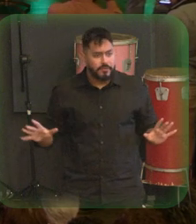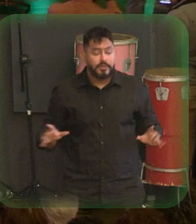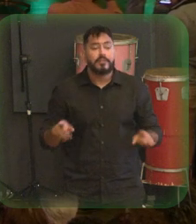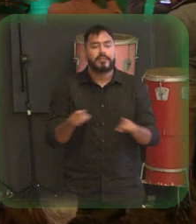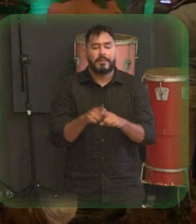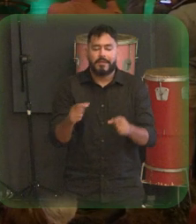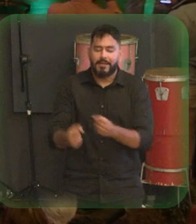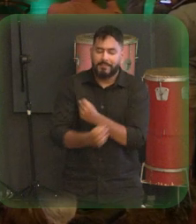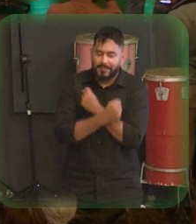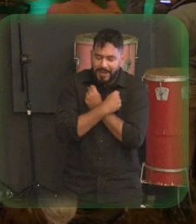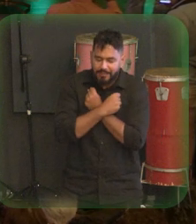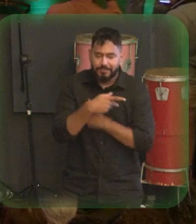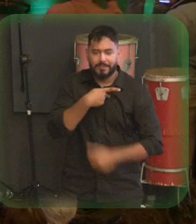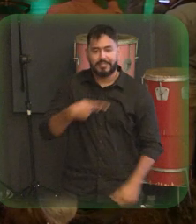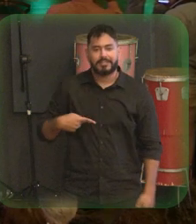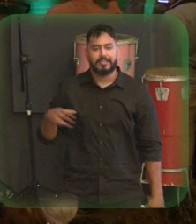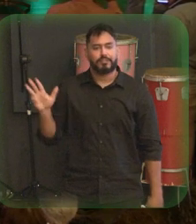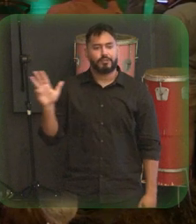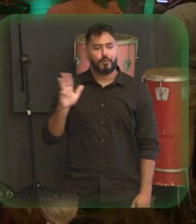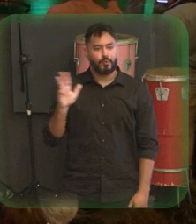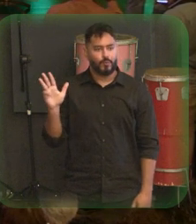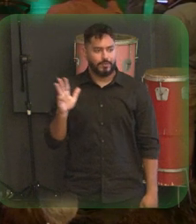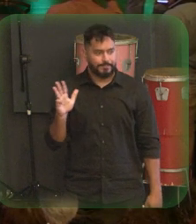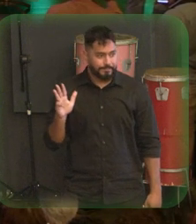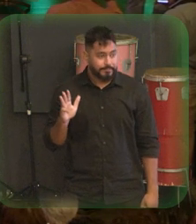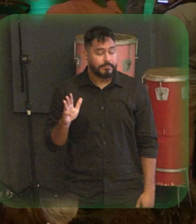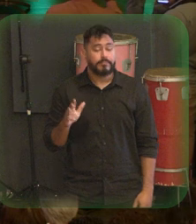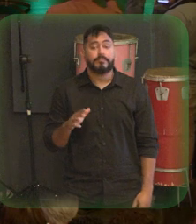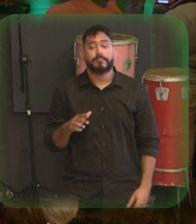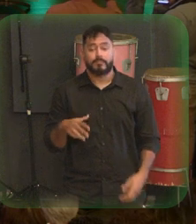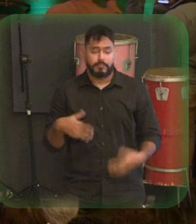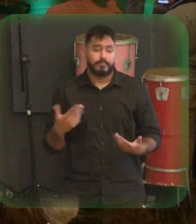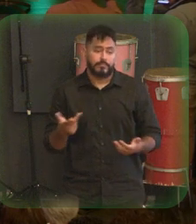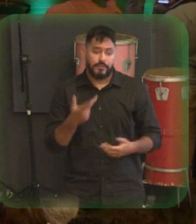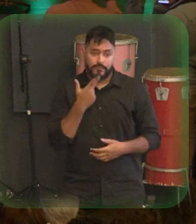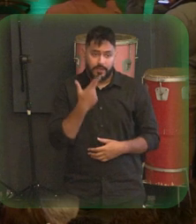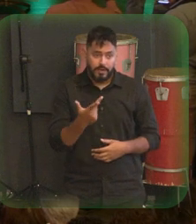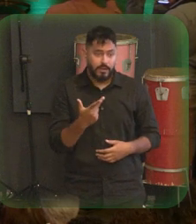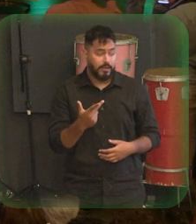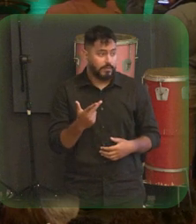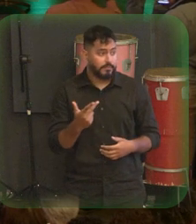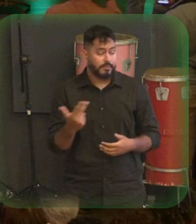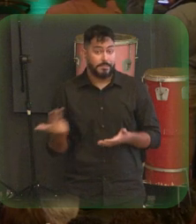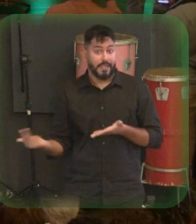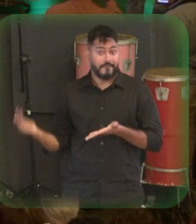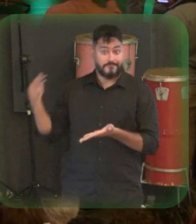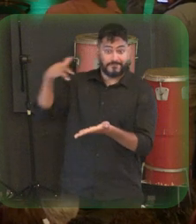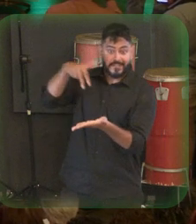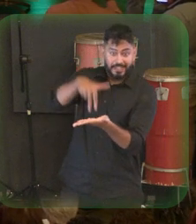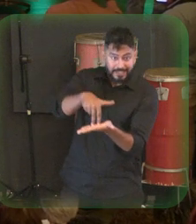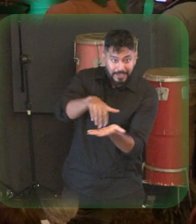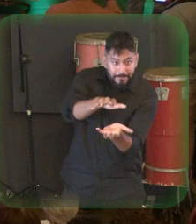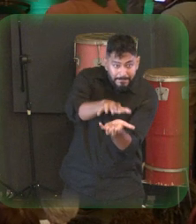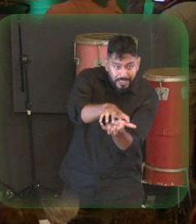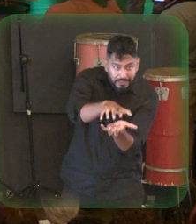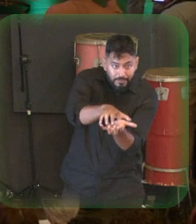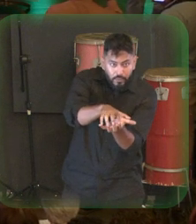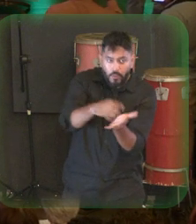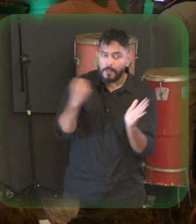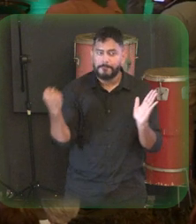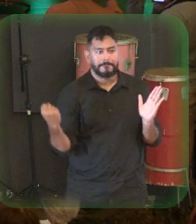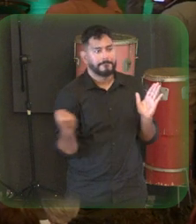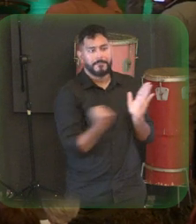presidente Lula. Dizer que eu acho que essa minha vinda aqui marca o início de grandes